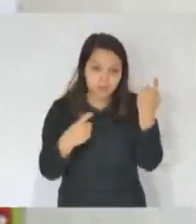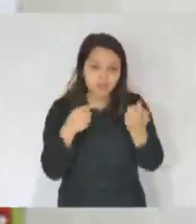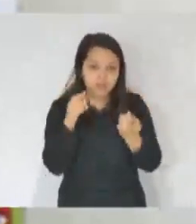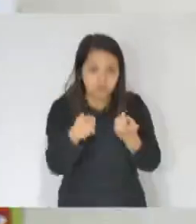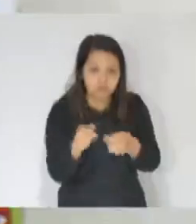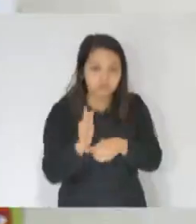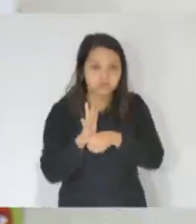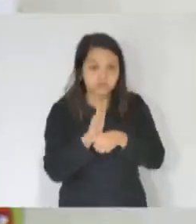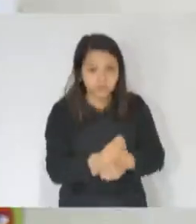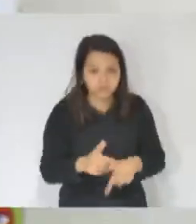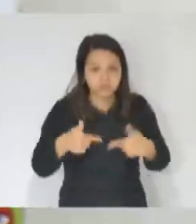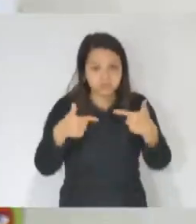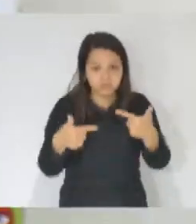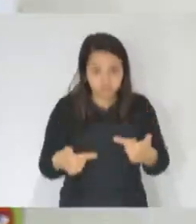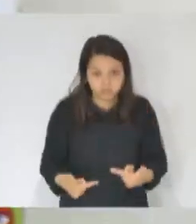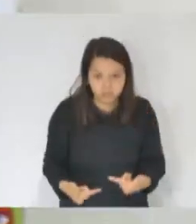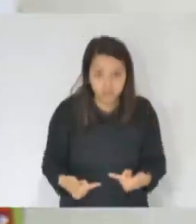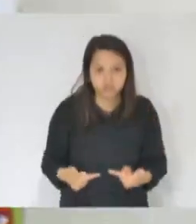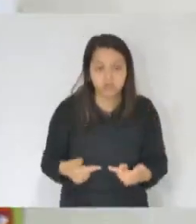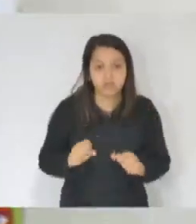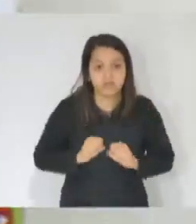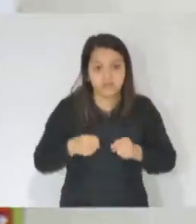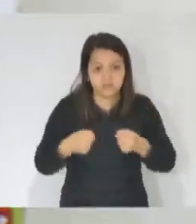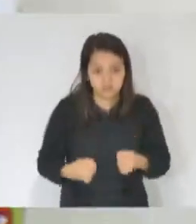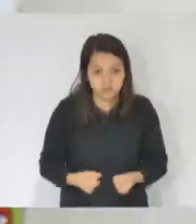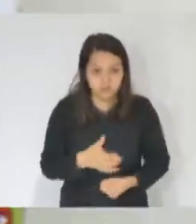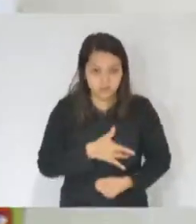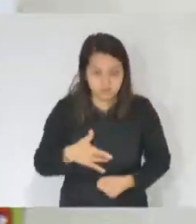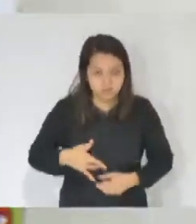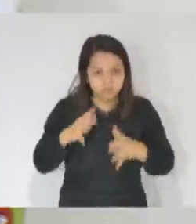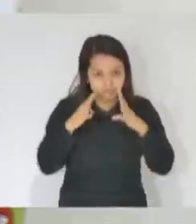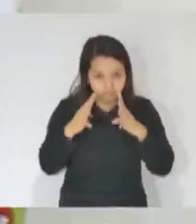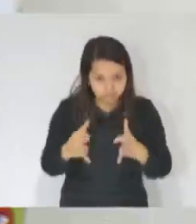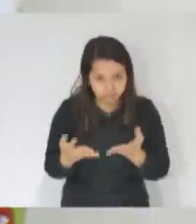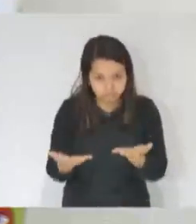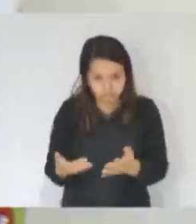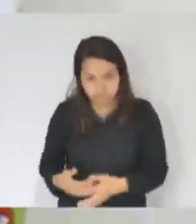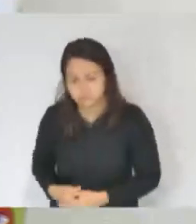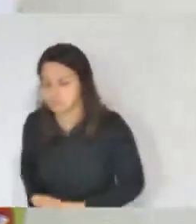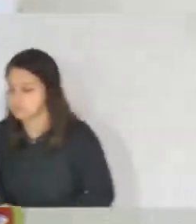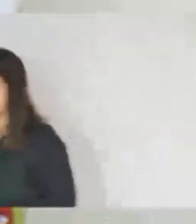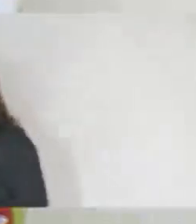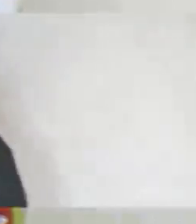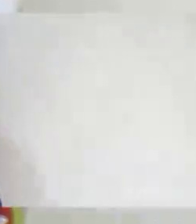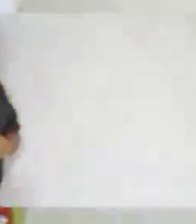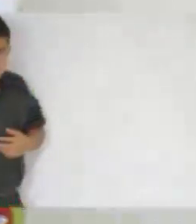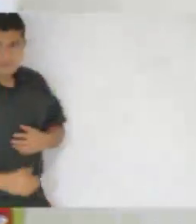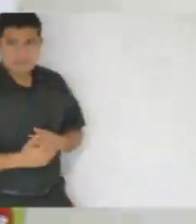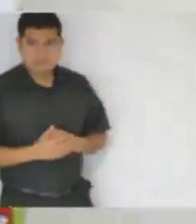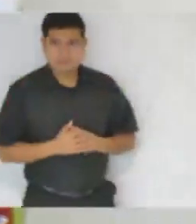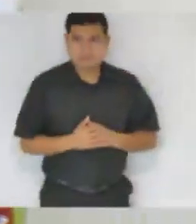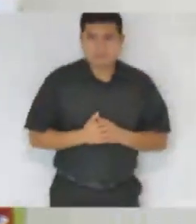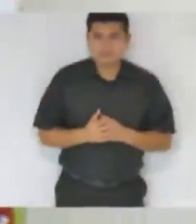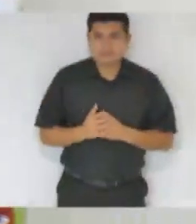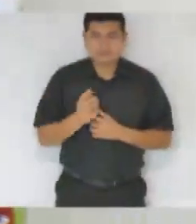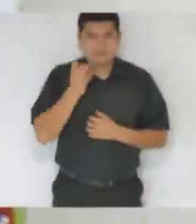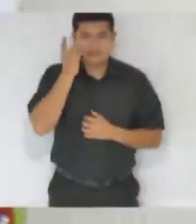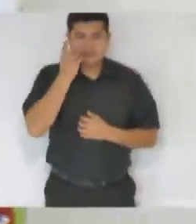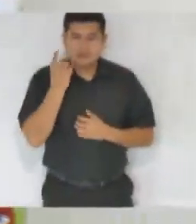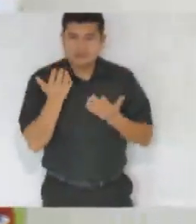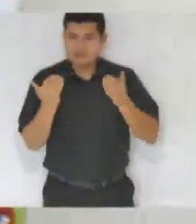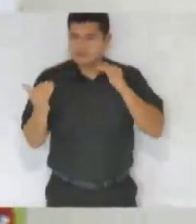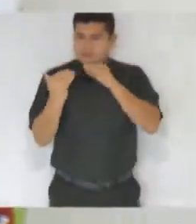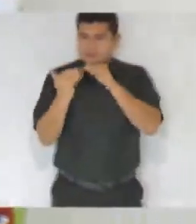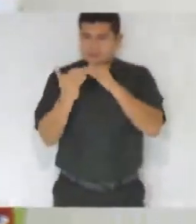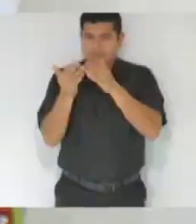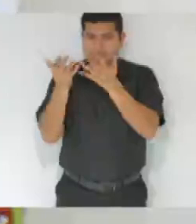Frente Parlamentar em Defesa da Saúde, gostaria de ouvir o seu aparte. Deputado, eu quero apenas corroborar a sua